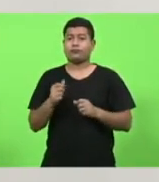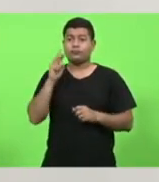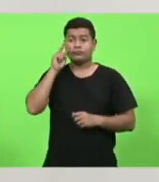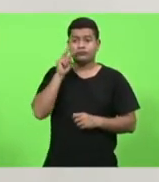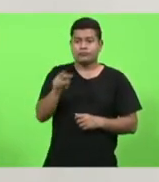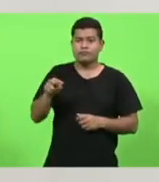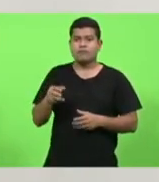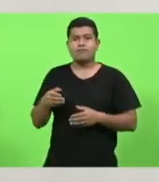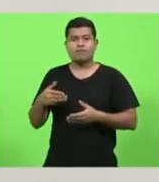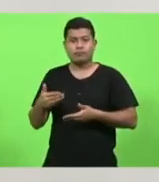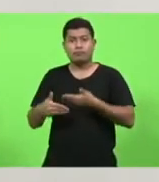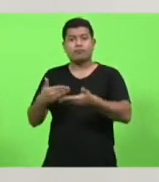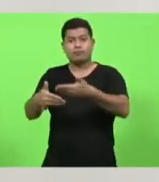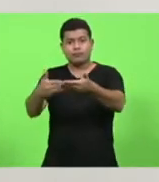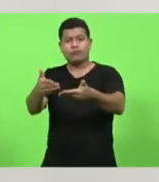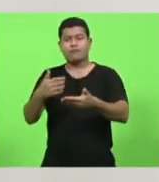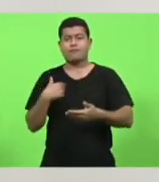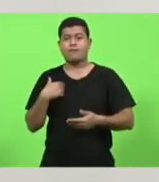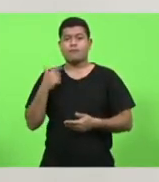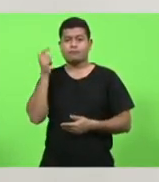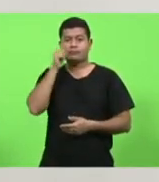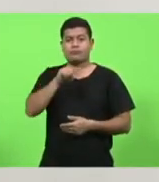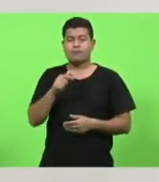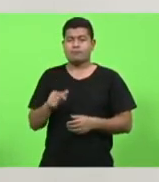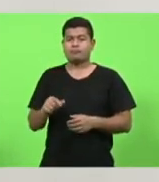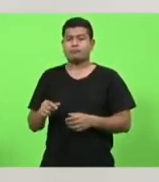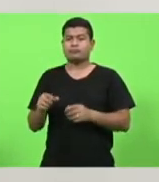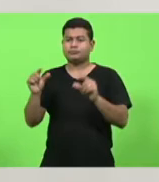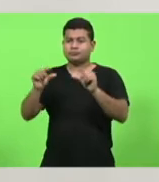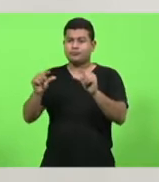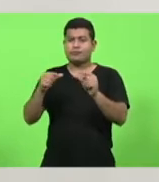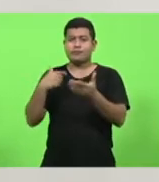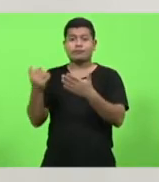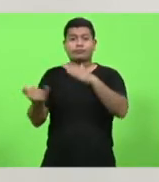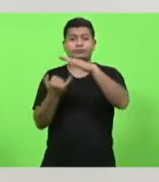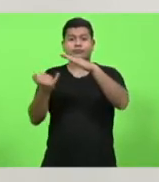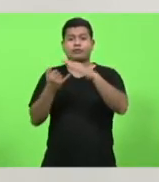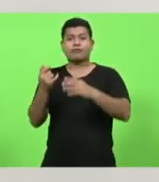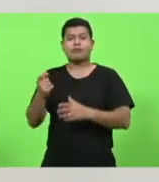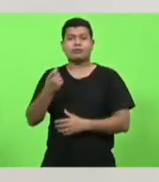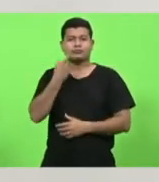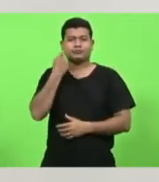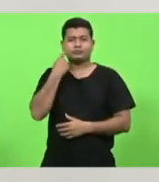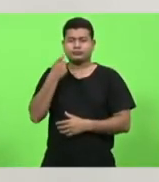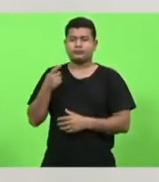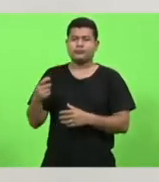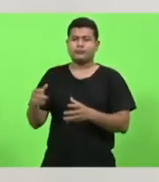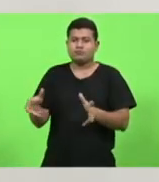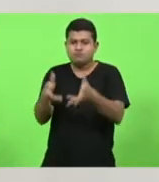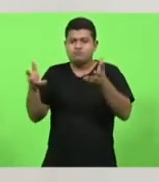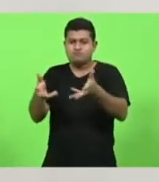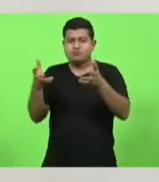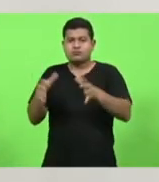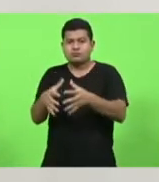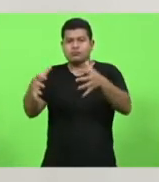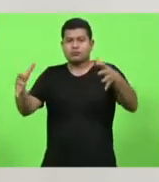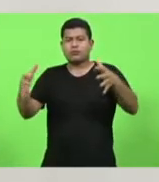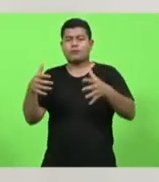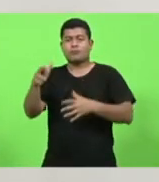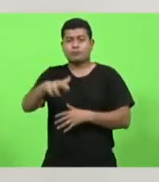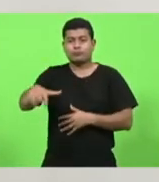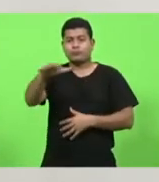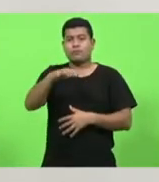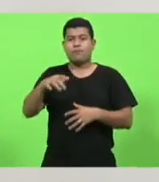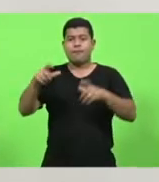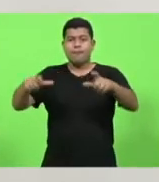avanço, né, para que dê essa condição mínima para que a indústria pesqueira possa crescer e fomentar a economia regional, local, e assim a gente